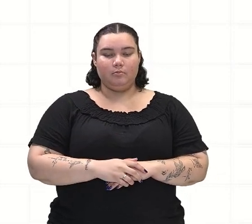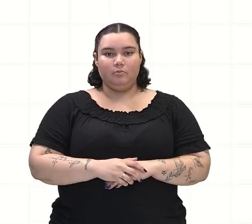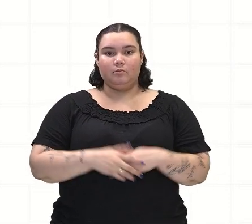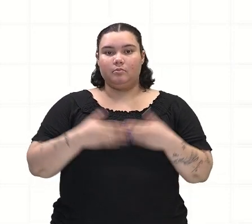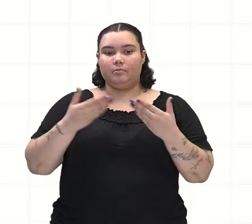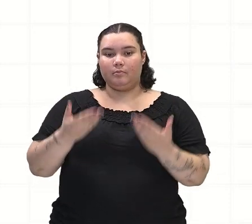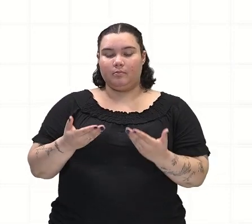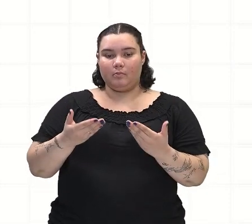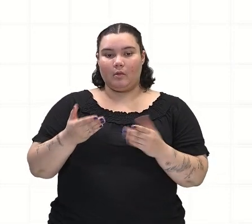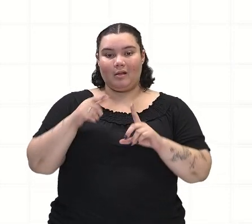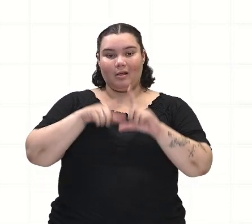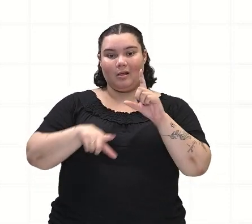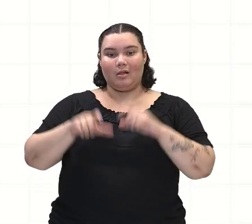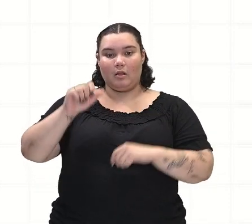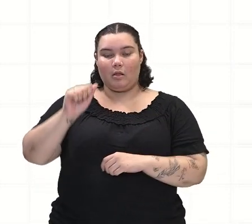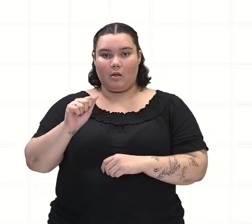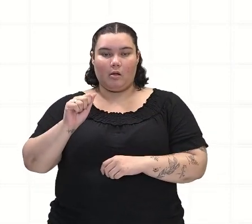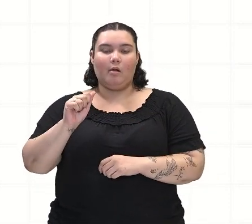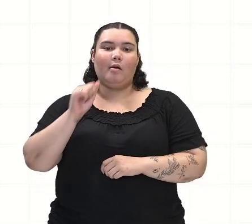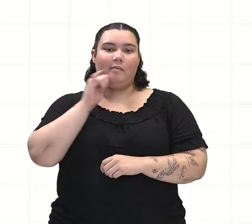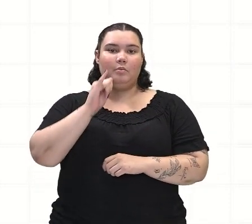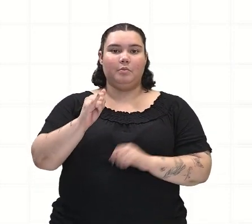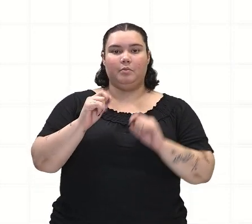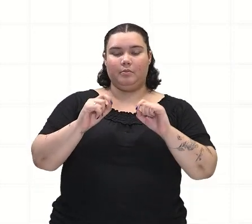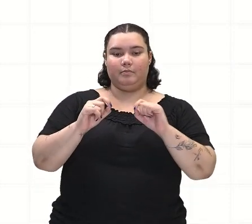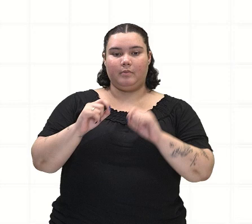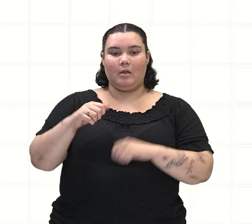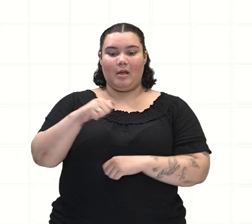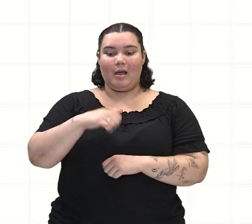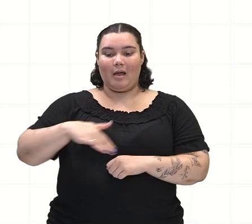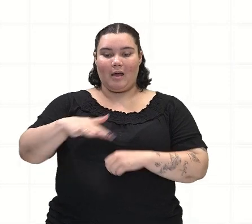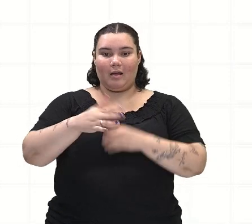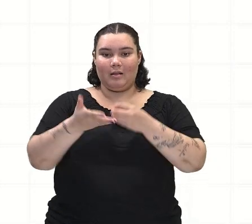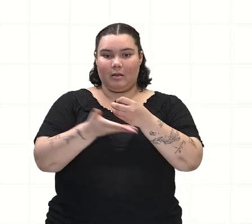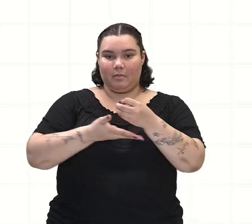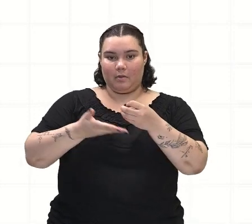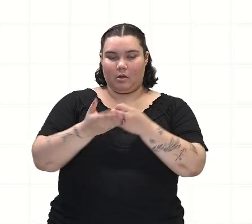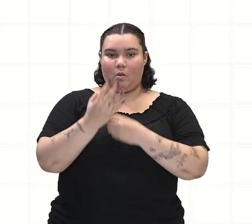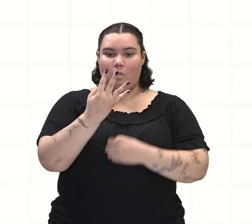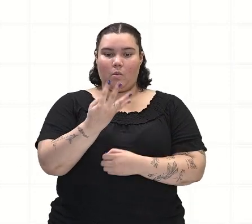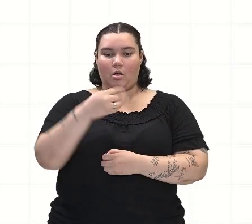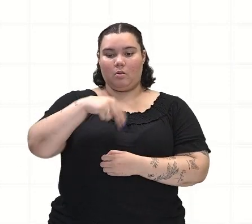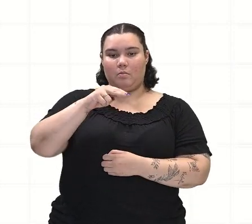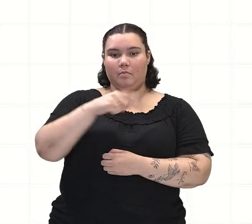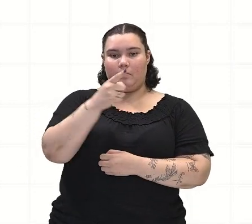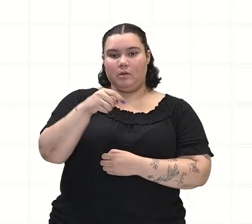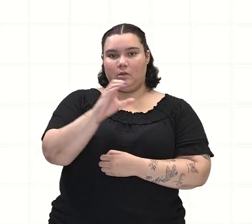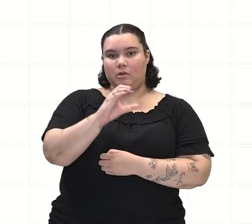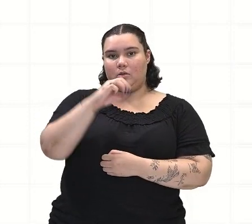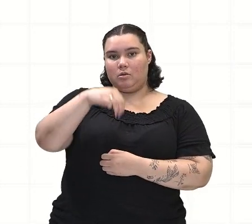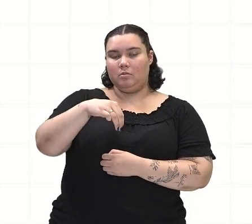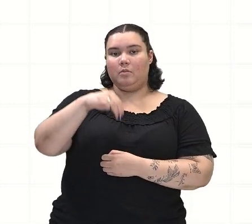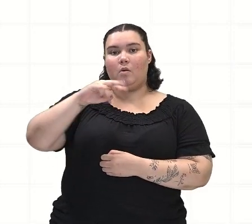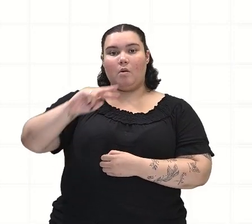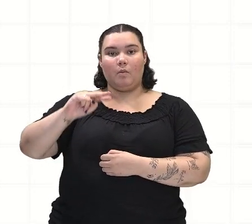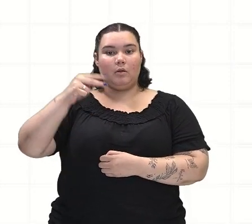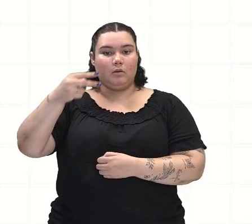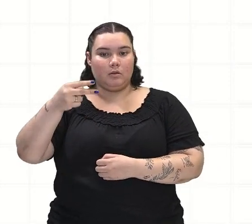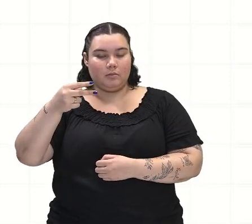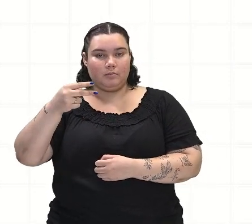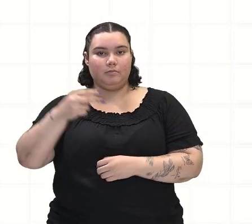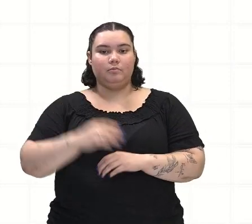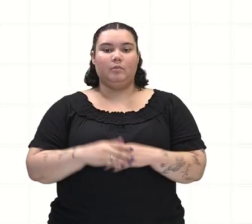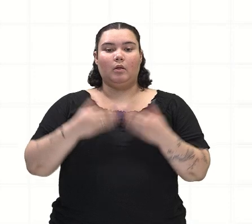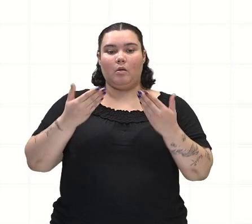nessa letra A, ele já está falando aí que a área da base é 4π centímetros ao quadrado, ou seja, ele já está